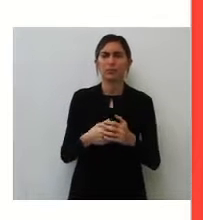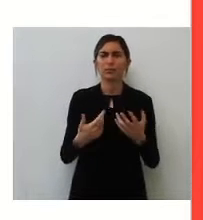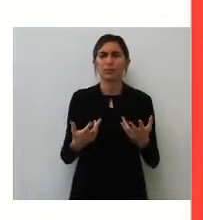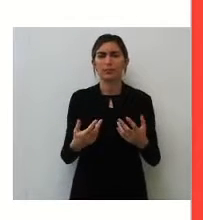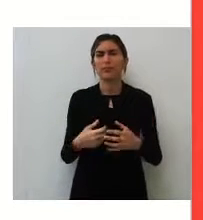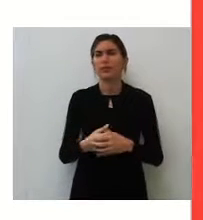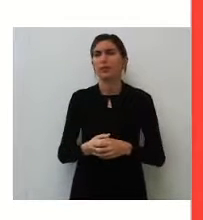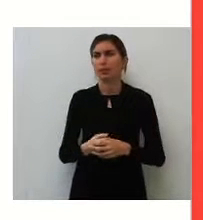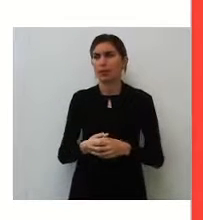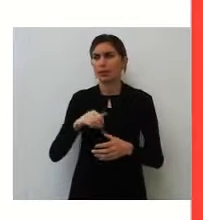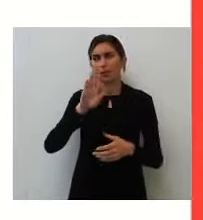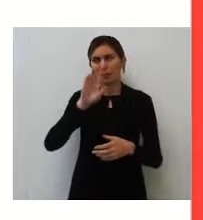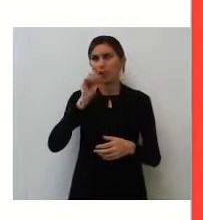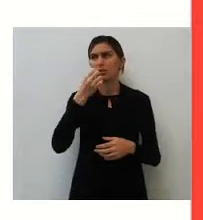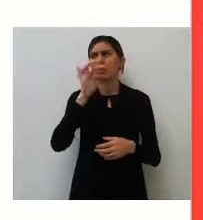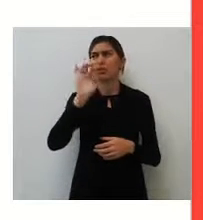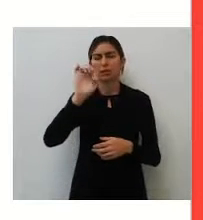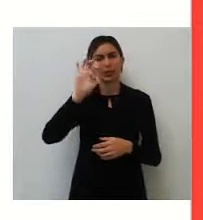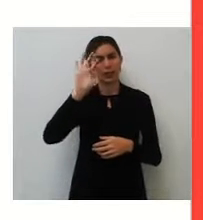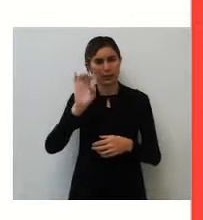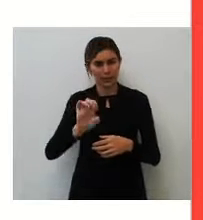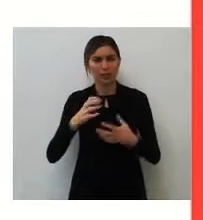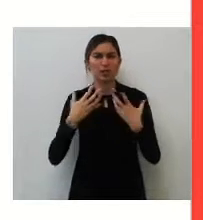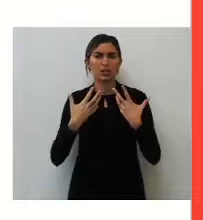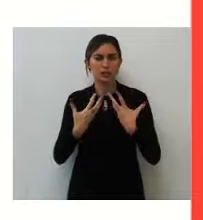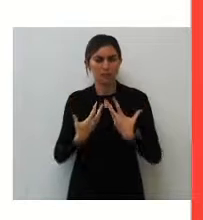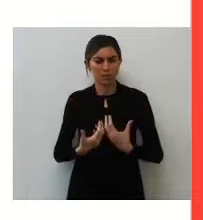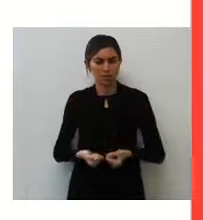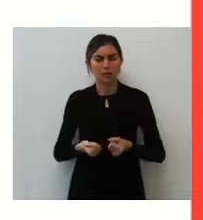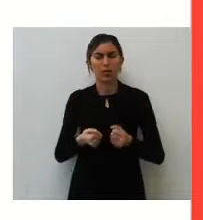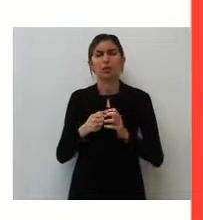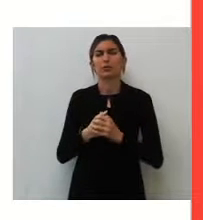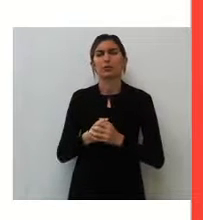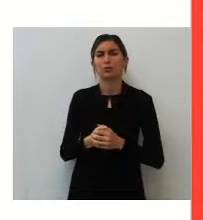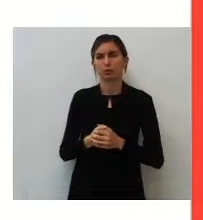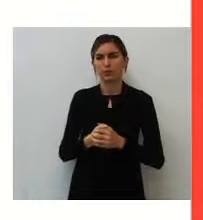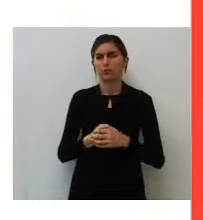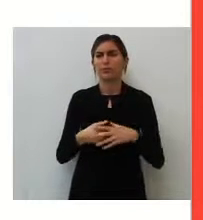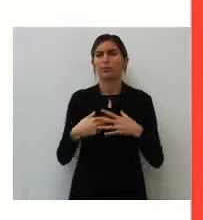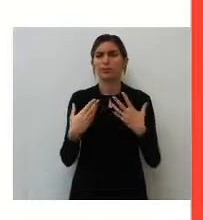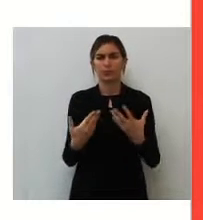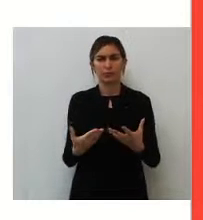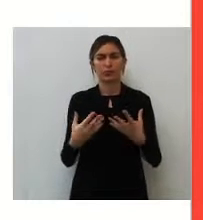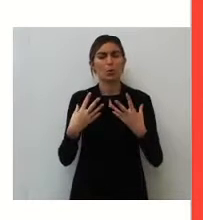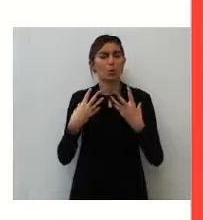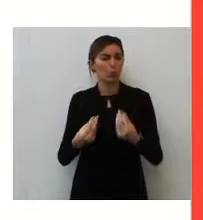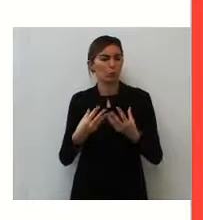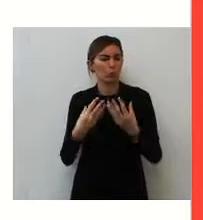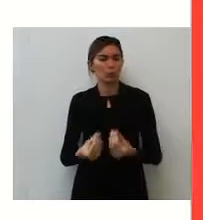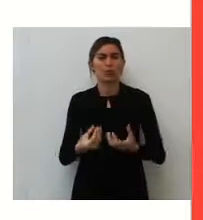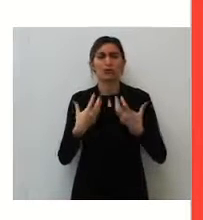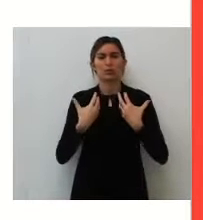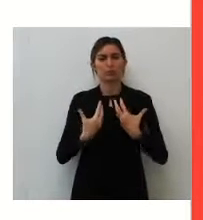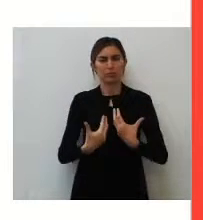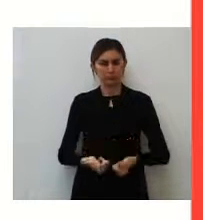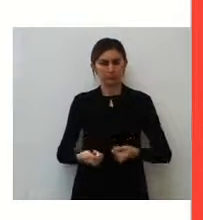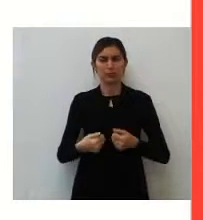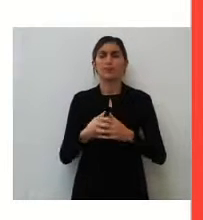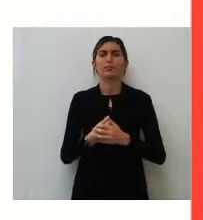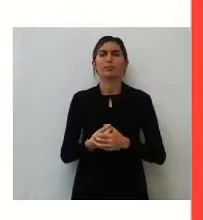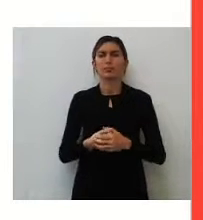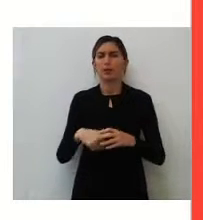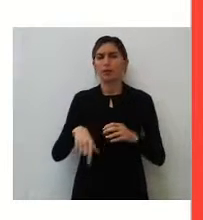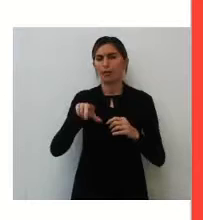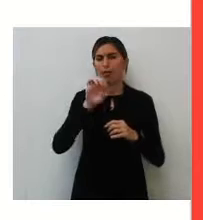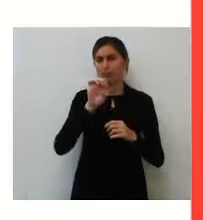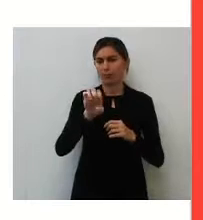efeito bastante cansadas nós estamos muito cansadas né isso